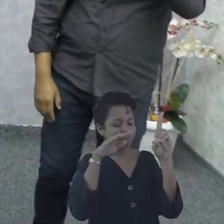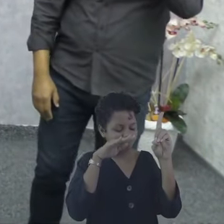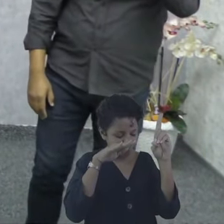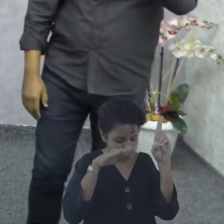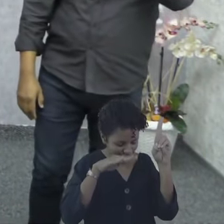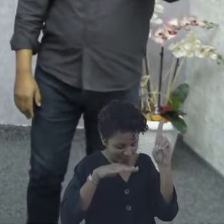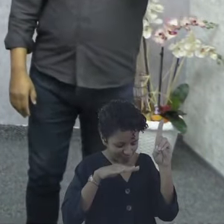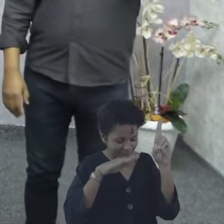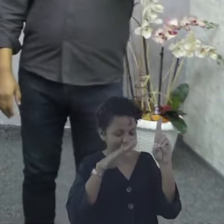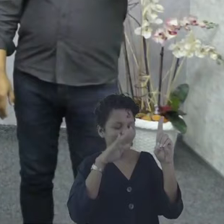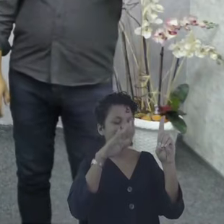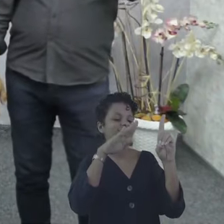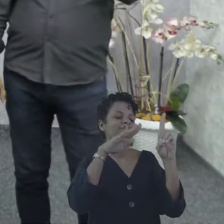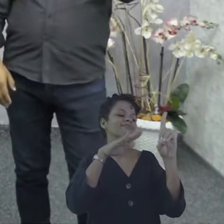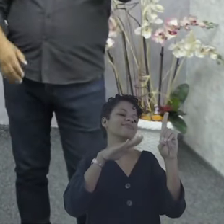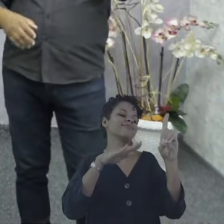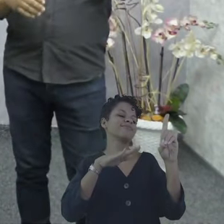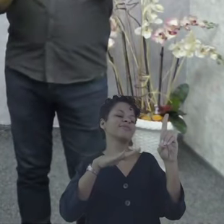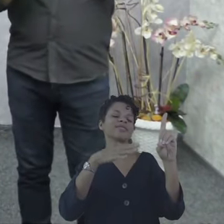prostrarei ao